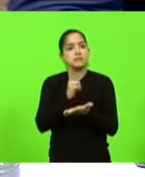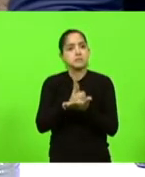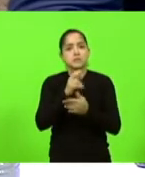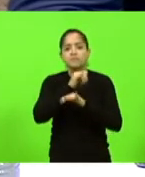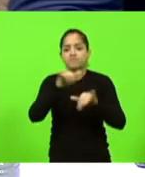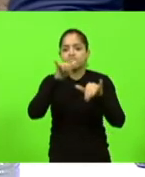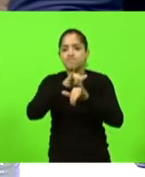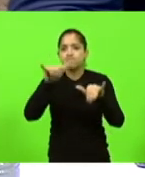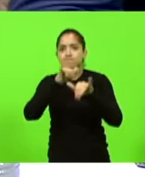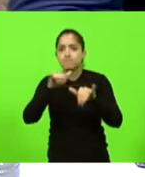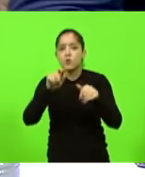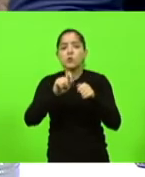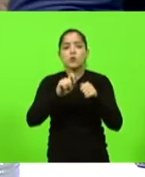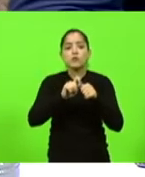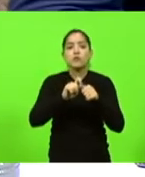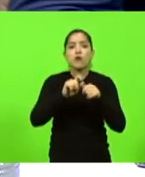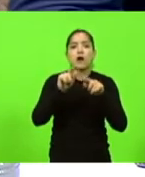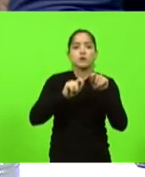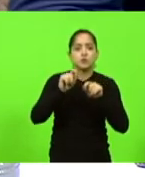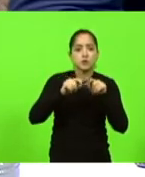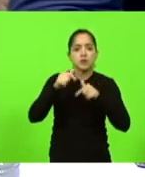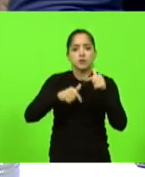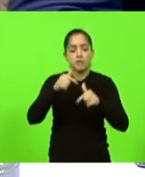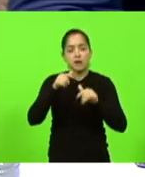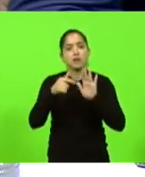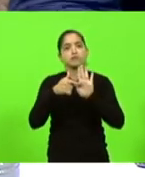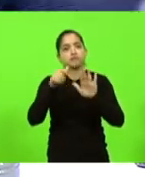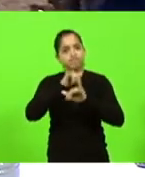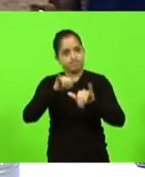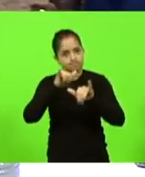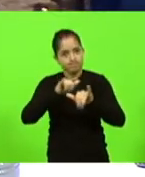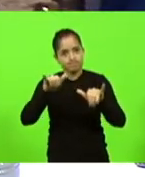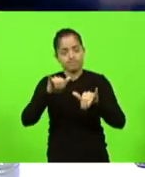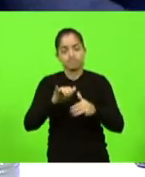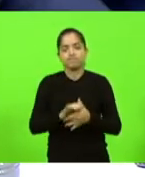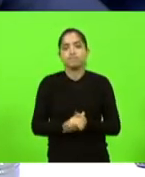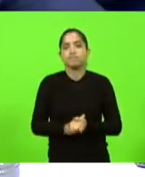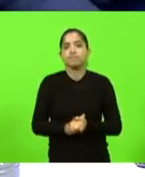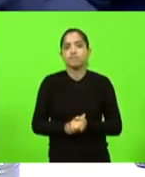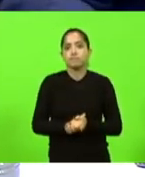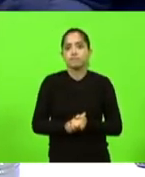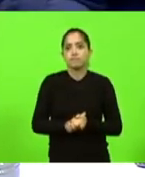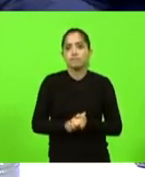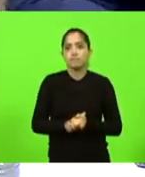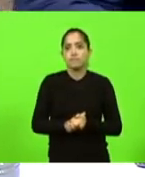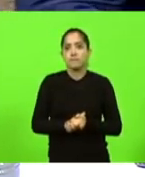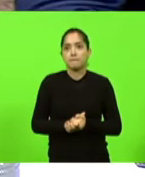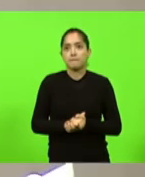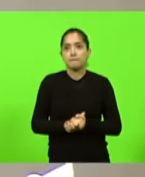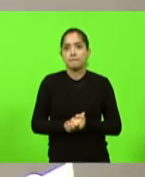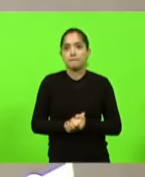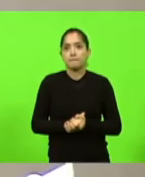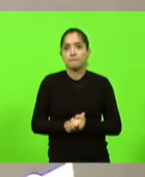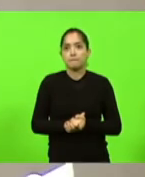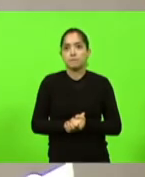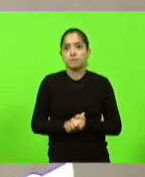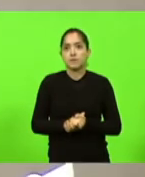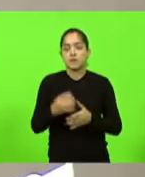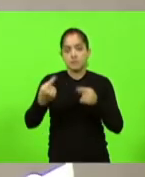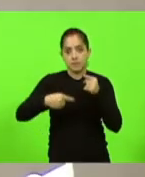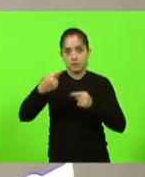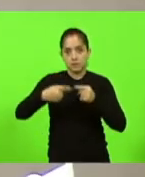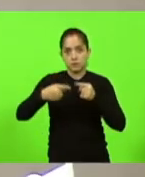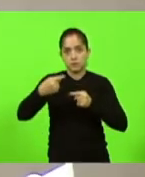o que faço aqui nessa casa. Eu não tenho problema nenhum com transparência, nenhum. Para discutir a matéria, presidente. Para discutir a